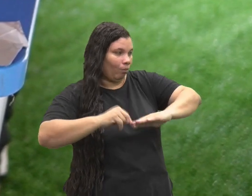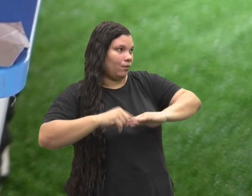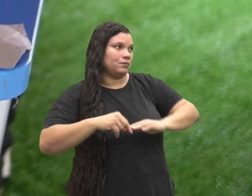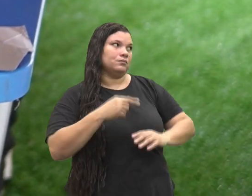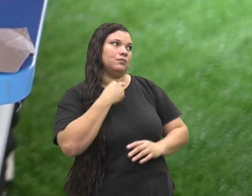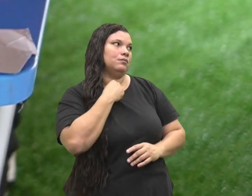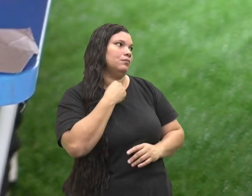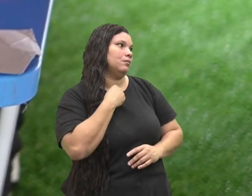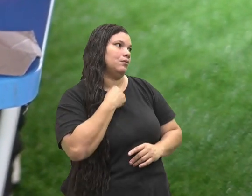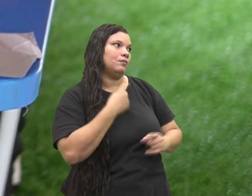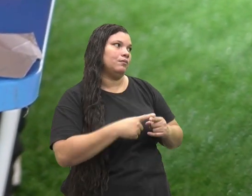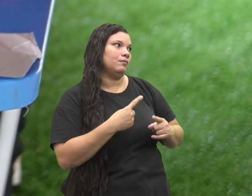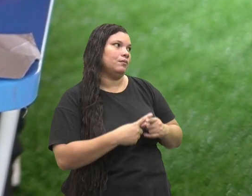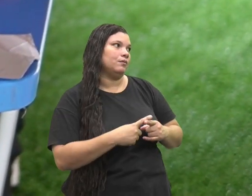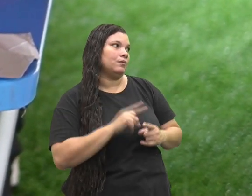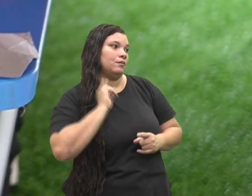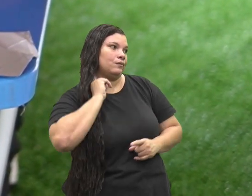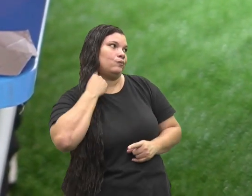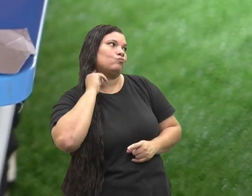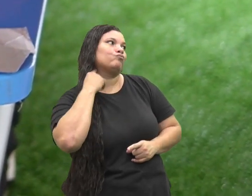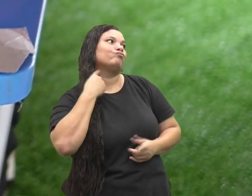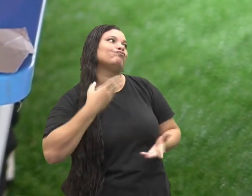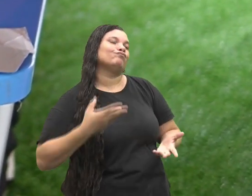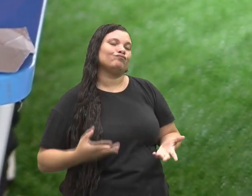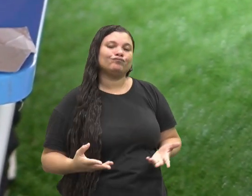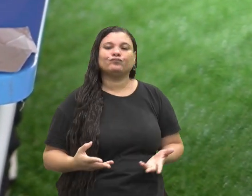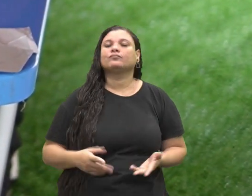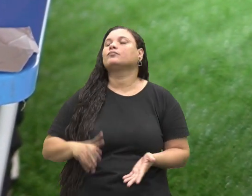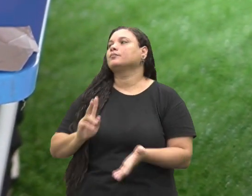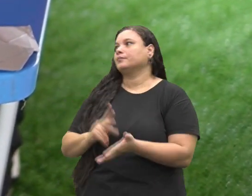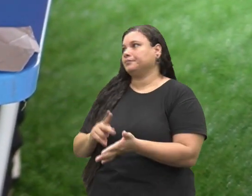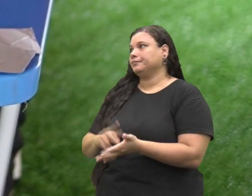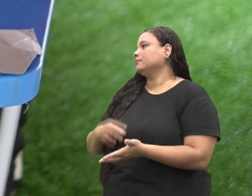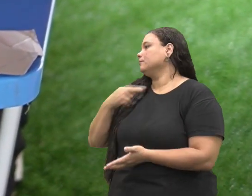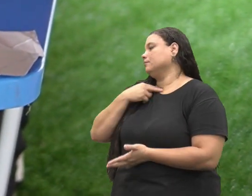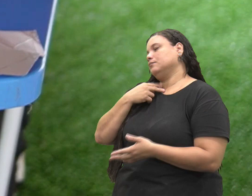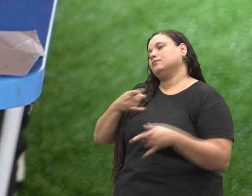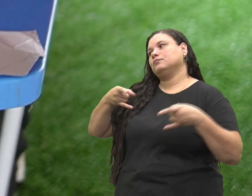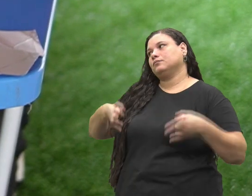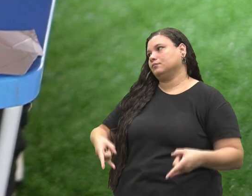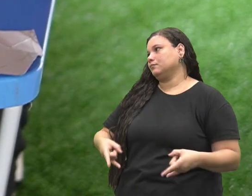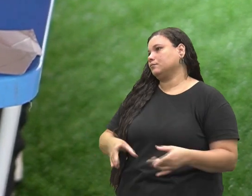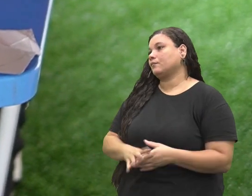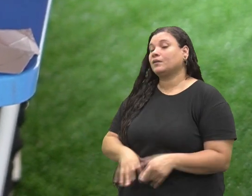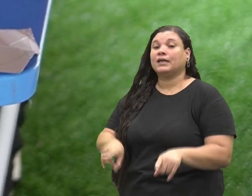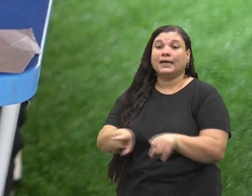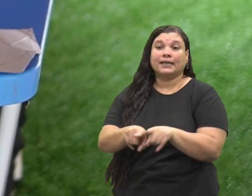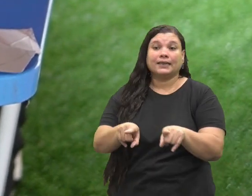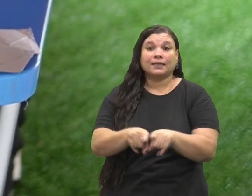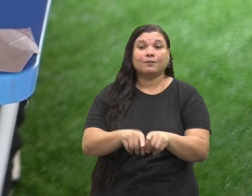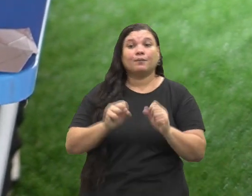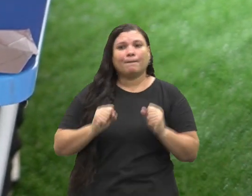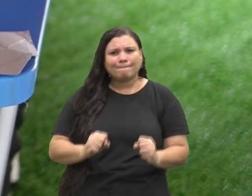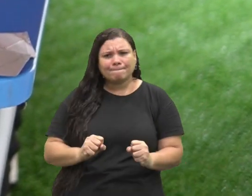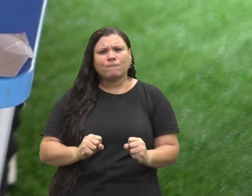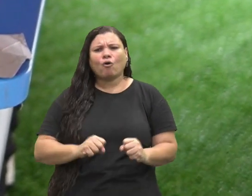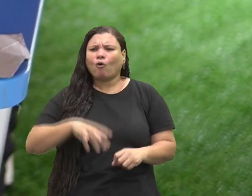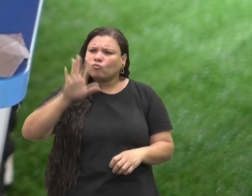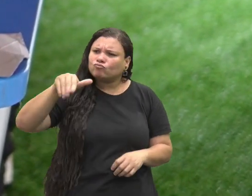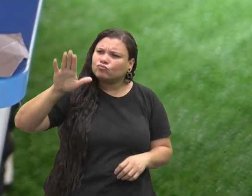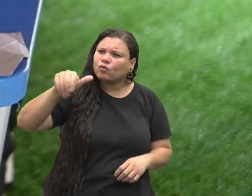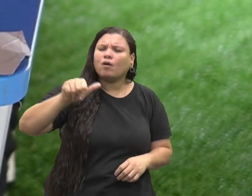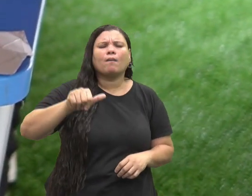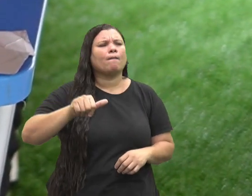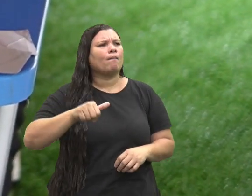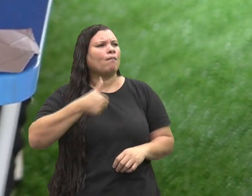chão. Pode convidar as coleguinhas pode. Pra vir brincar. Ou a irmã. Ou a mamãe. Que ela vai